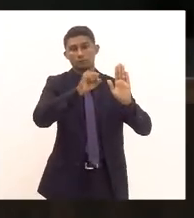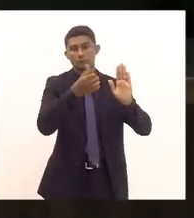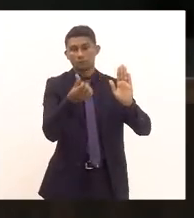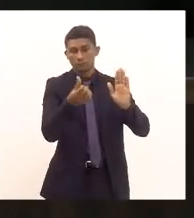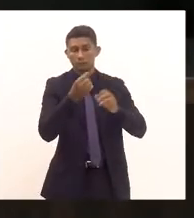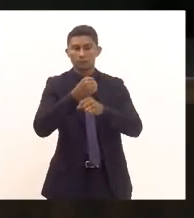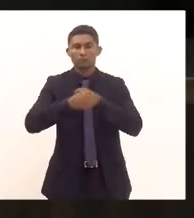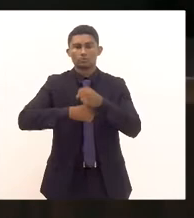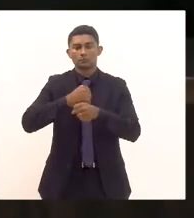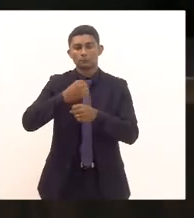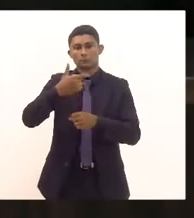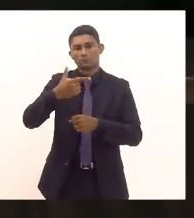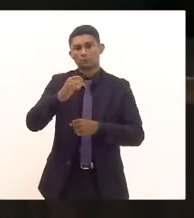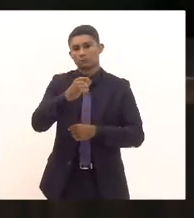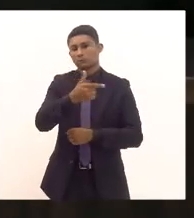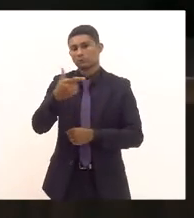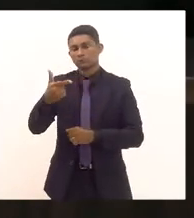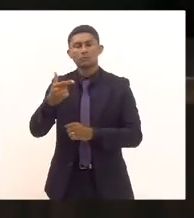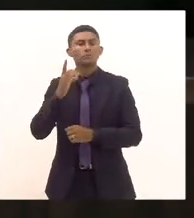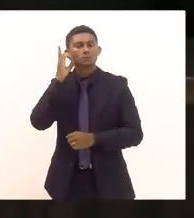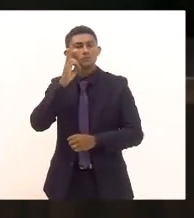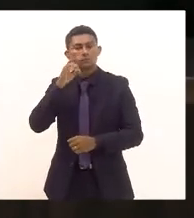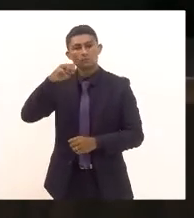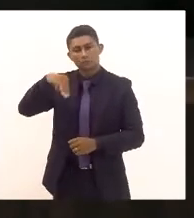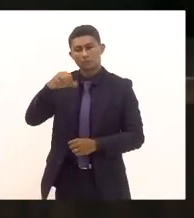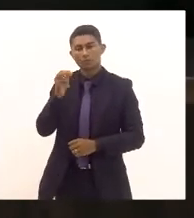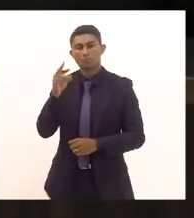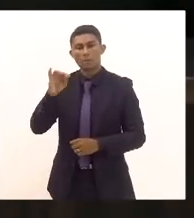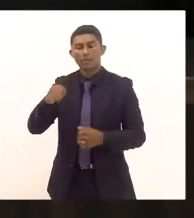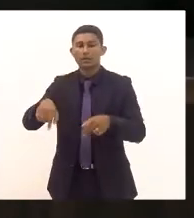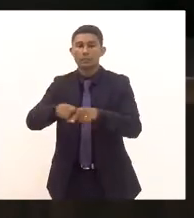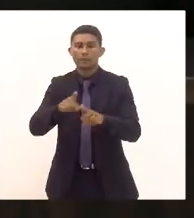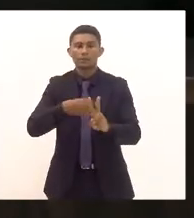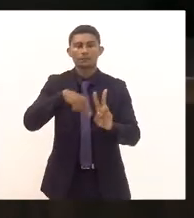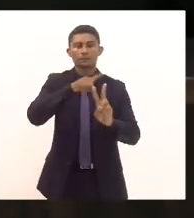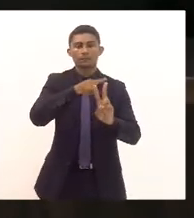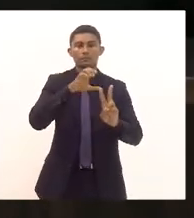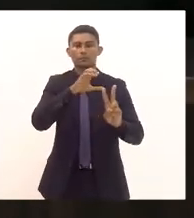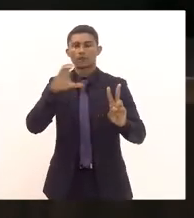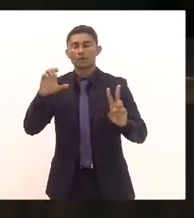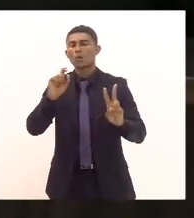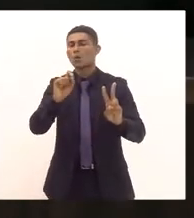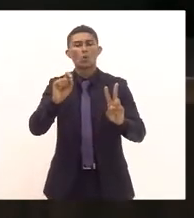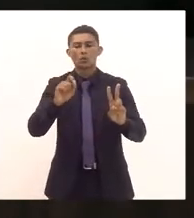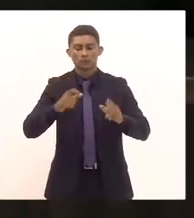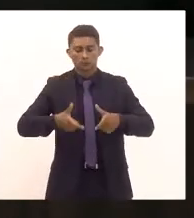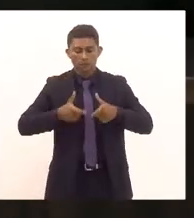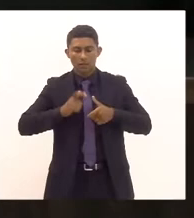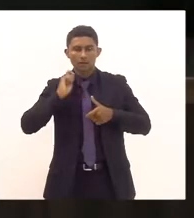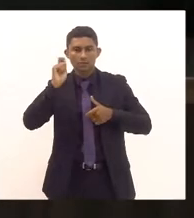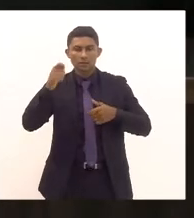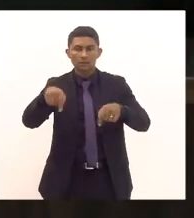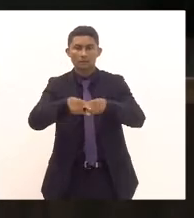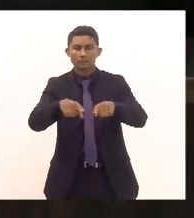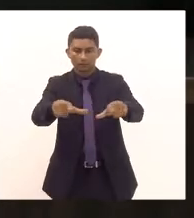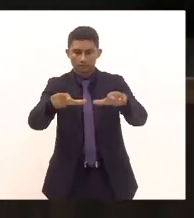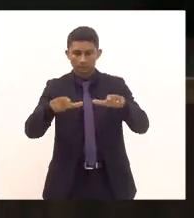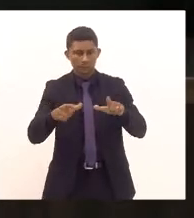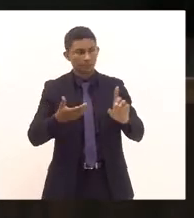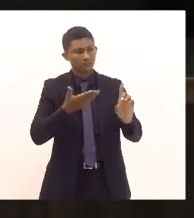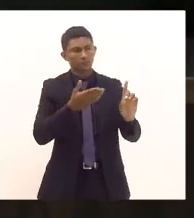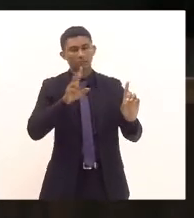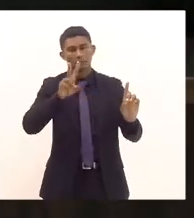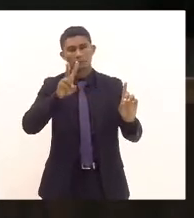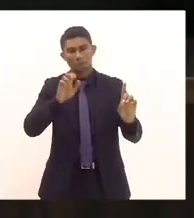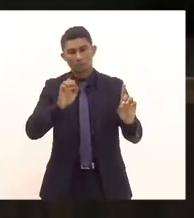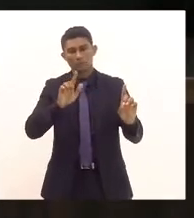22 de autoria dos deputados Martha Rocha André Ceciliano concede a medalha Tiradentes e respectivo diploma ao doutor Wagner cinelli